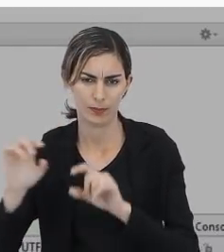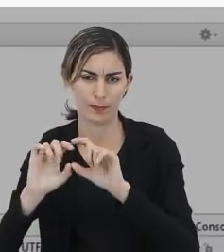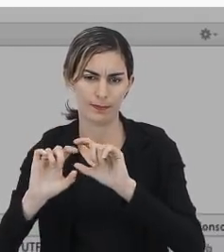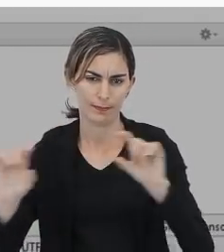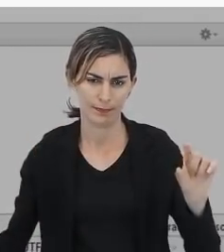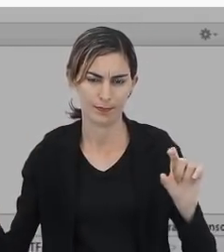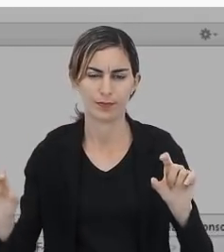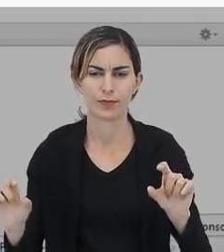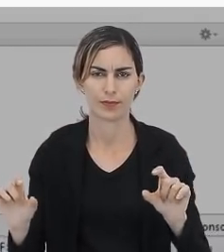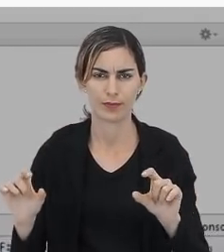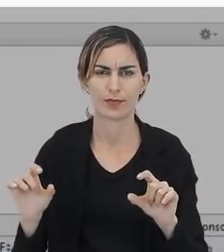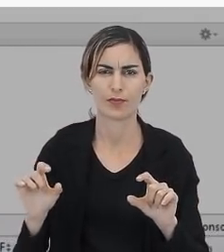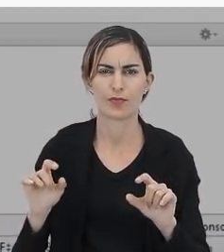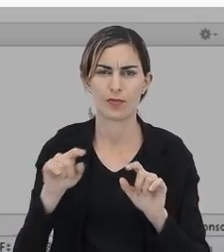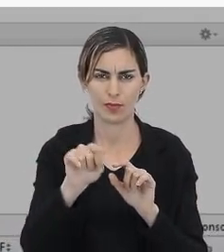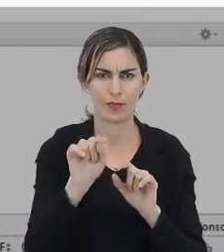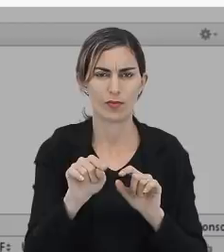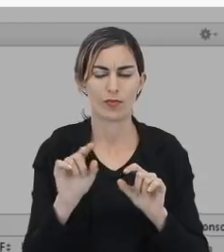vai receber